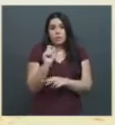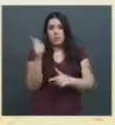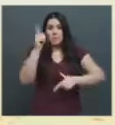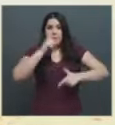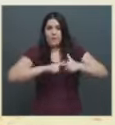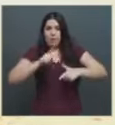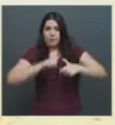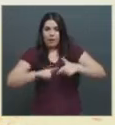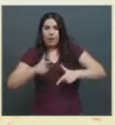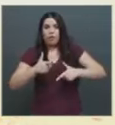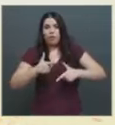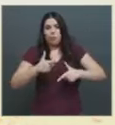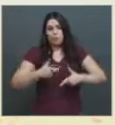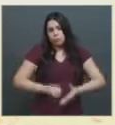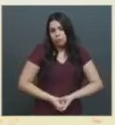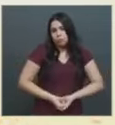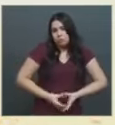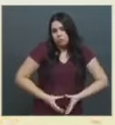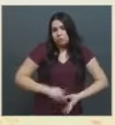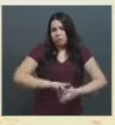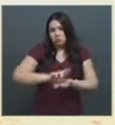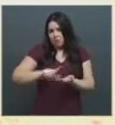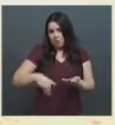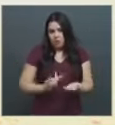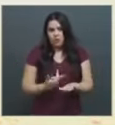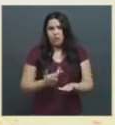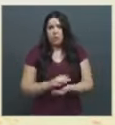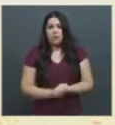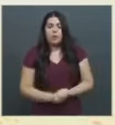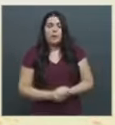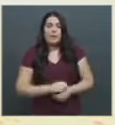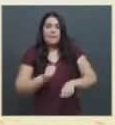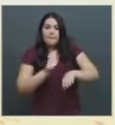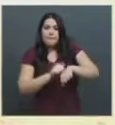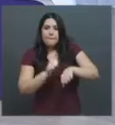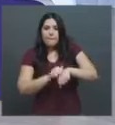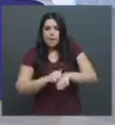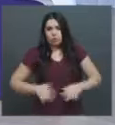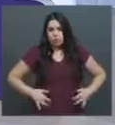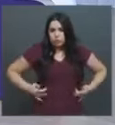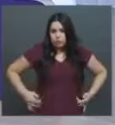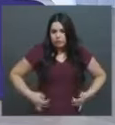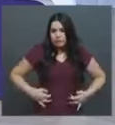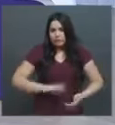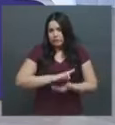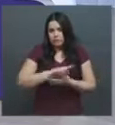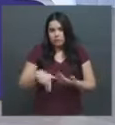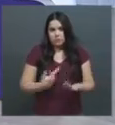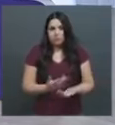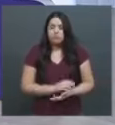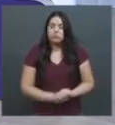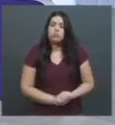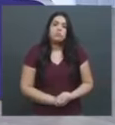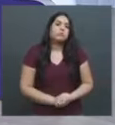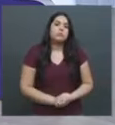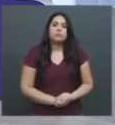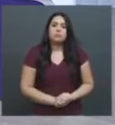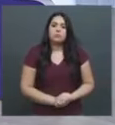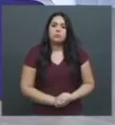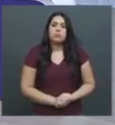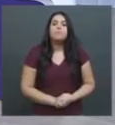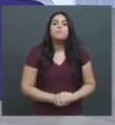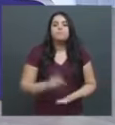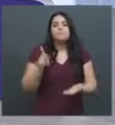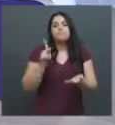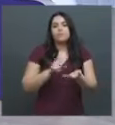problemas urinários, pedra nos rins, esse tipo de coisa. Doutora Daí? É